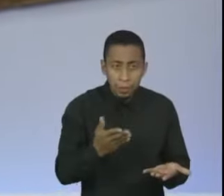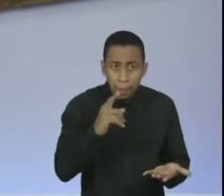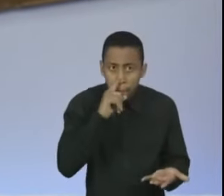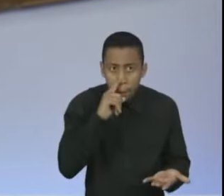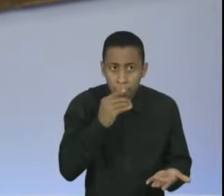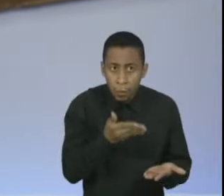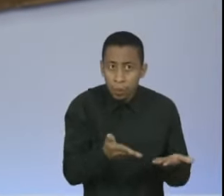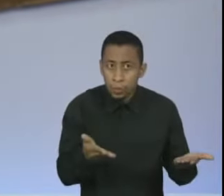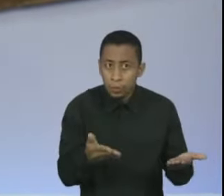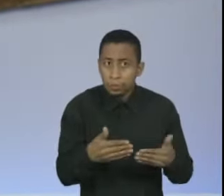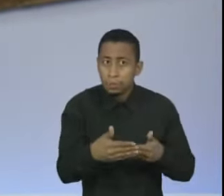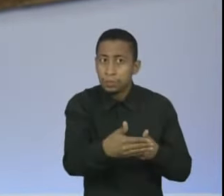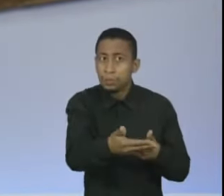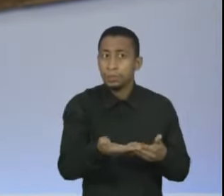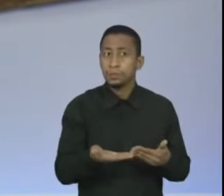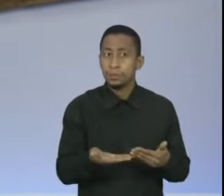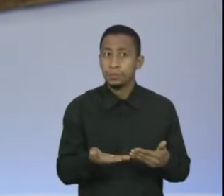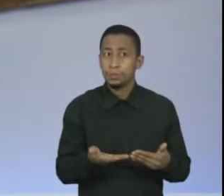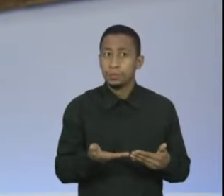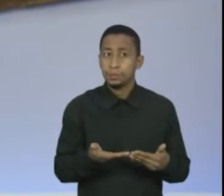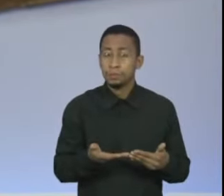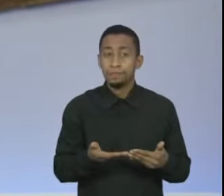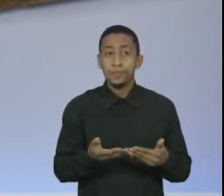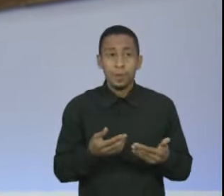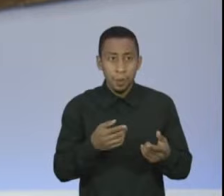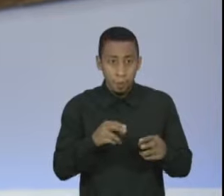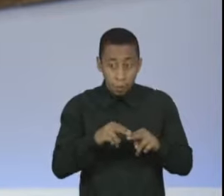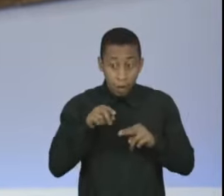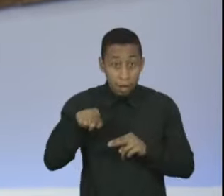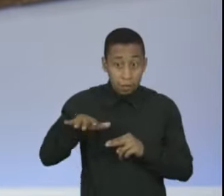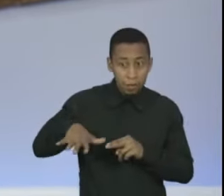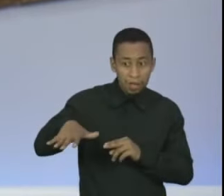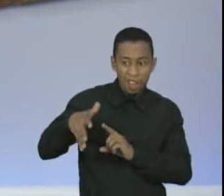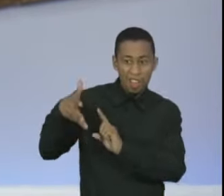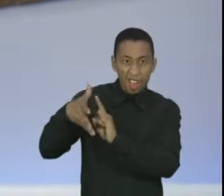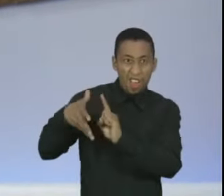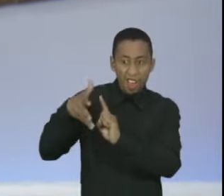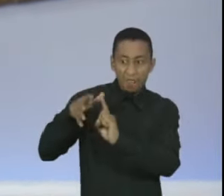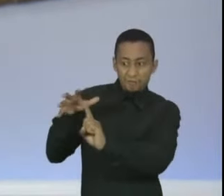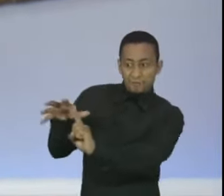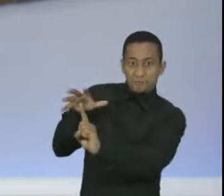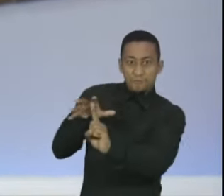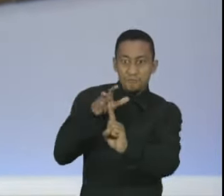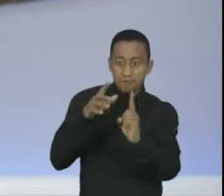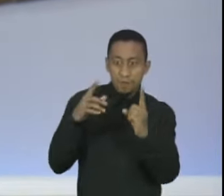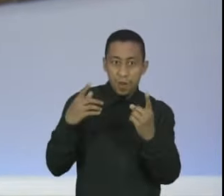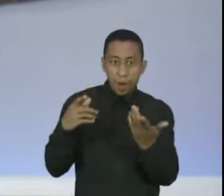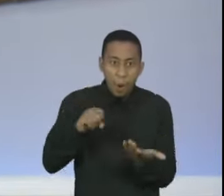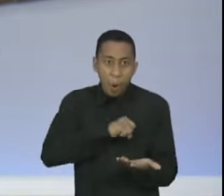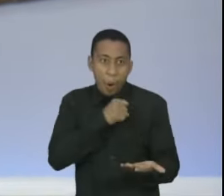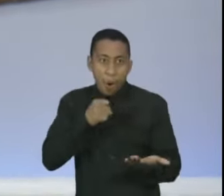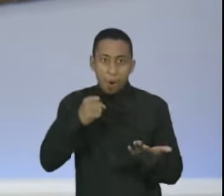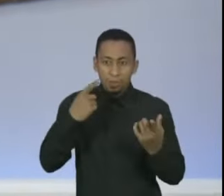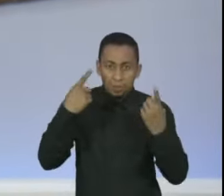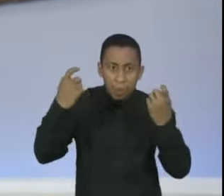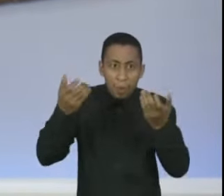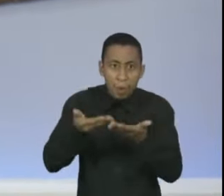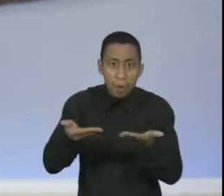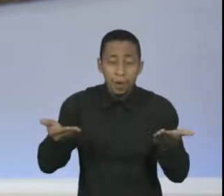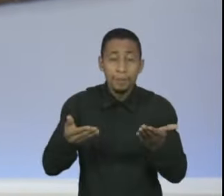risco para sobre risco por conta desse discurso de forma tista e qual o papel do